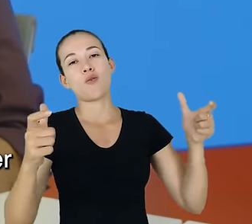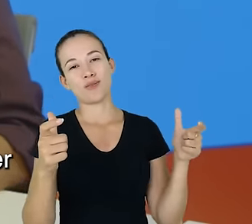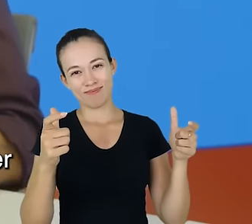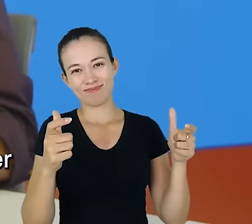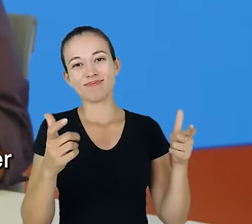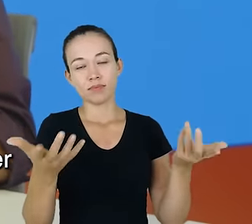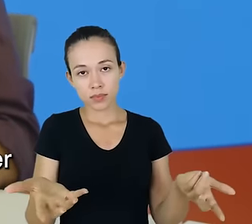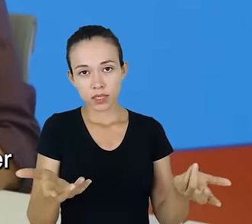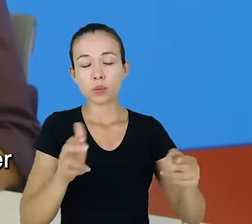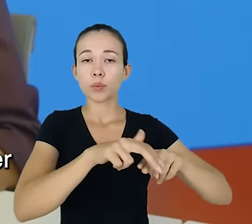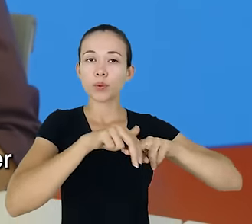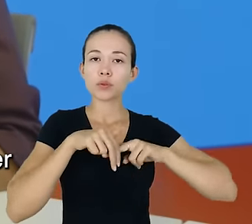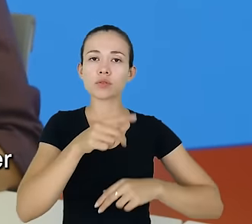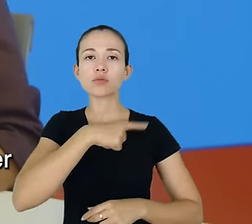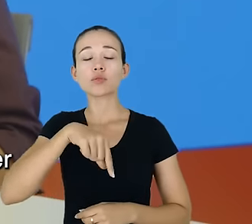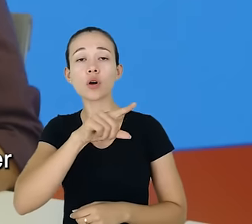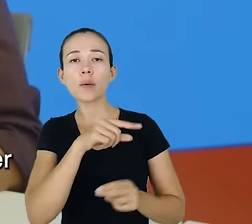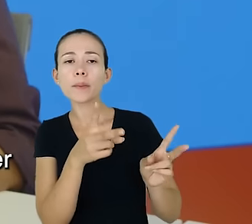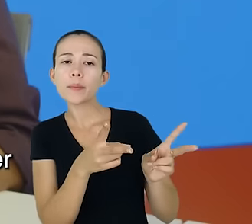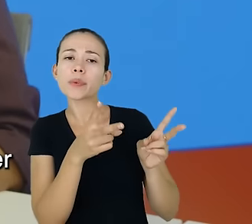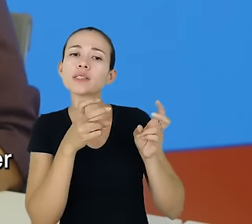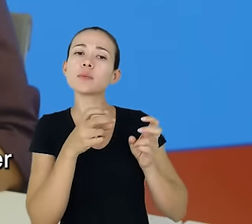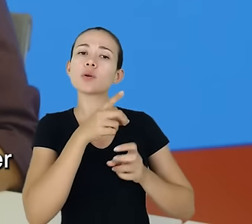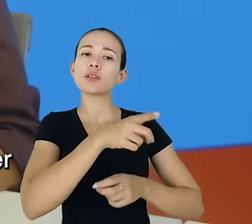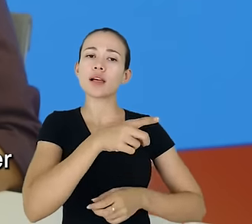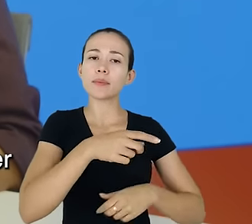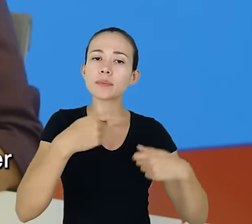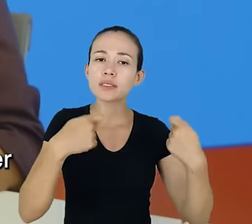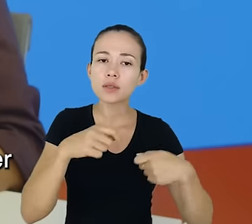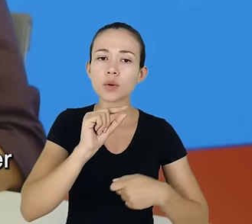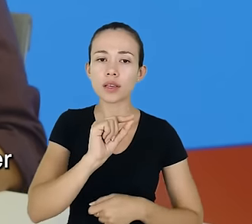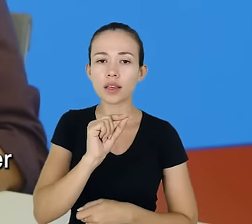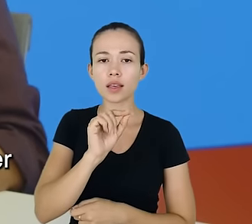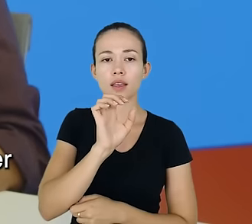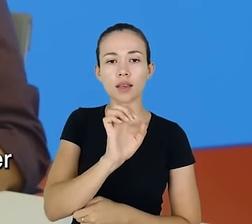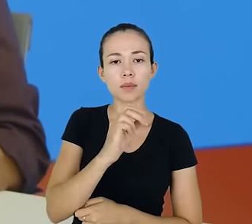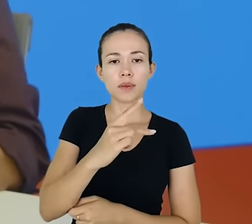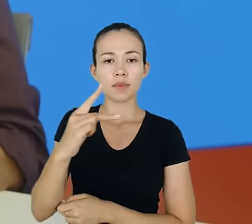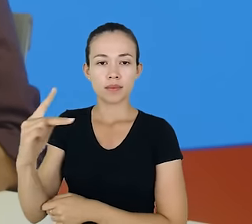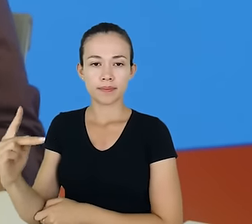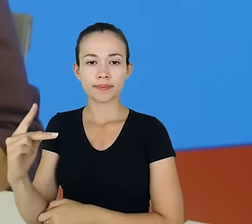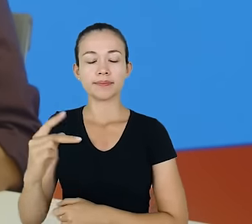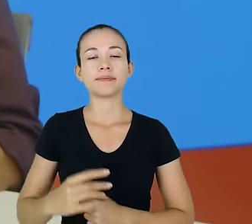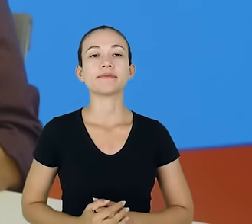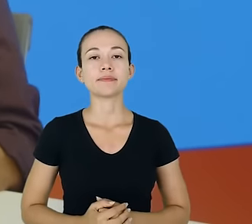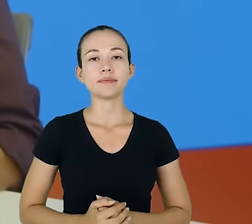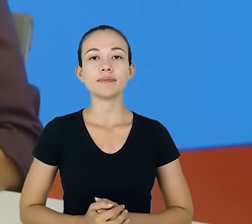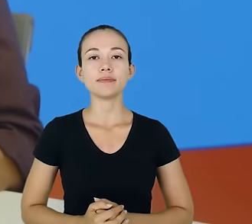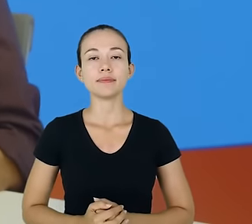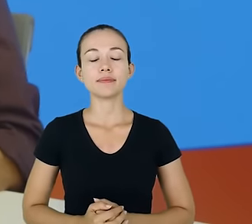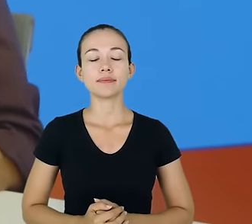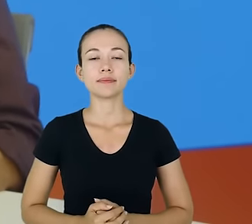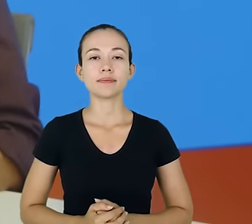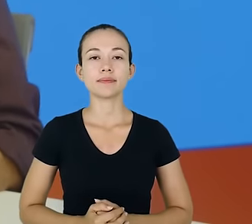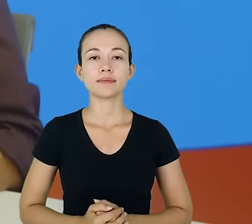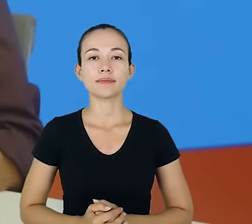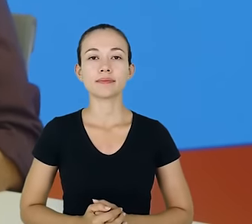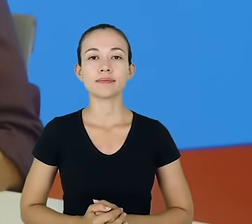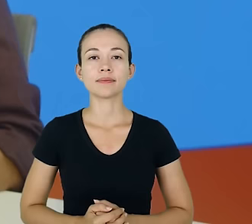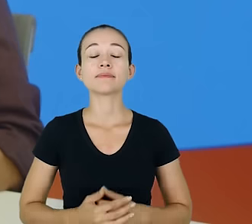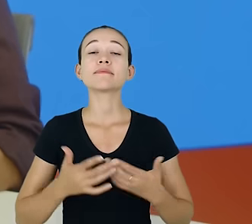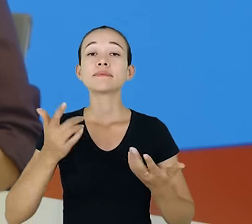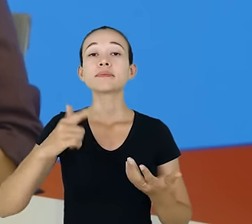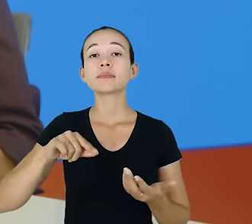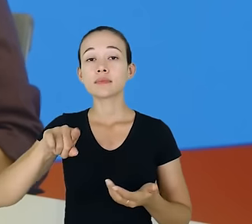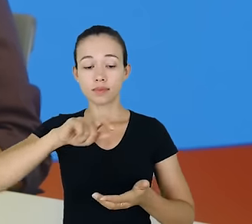E aí por isso a gente começou a perceber essa essa necessidade da mepp eh a parte de credenciamento